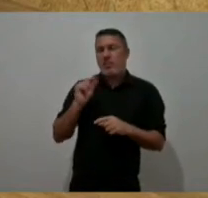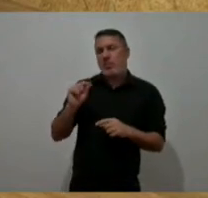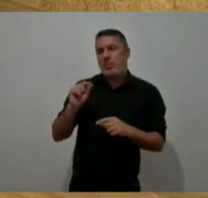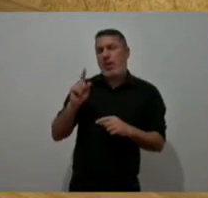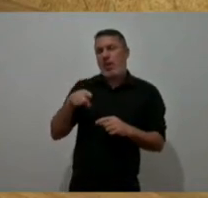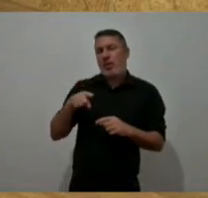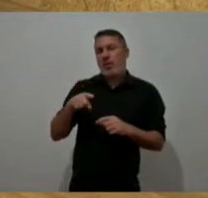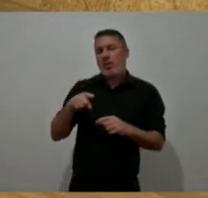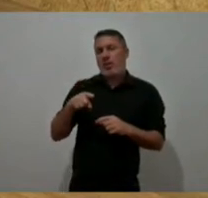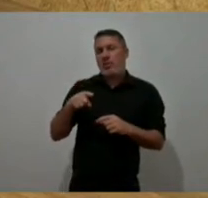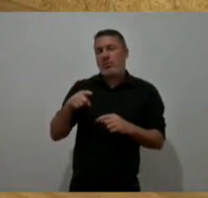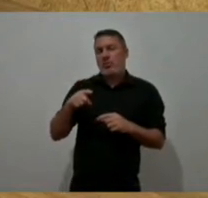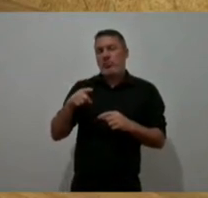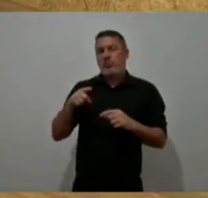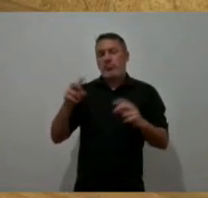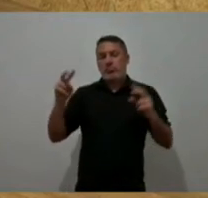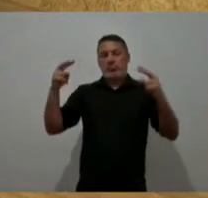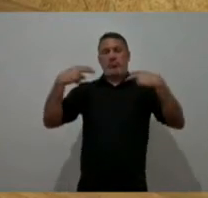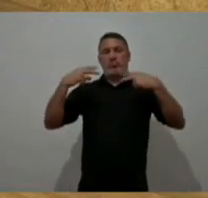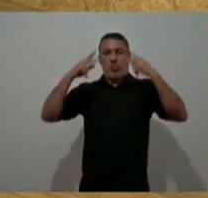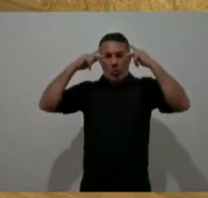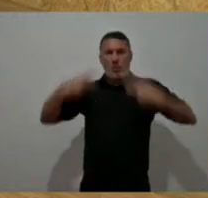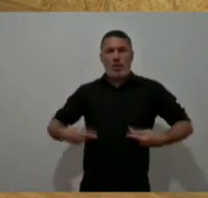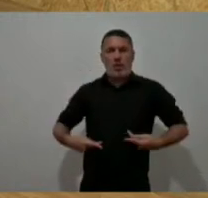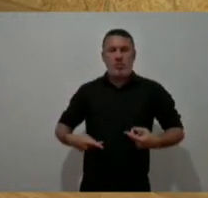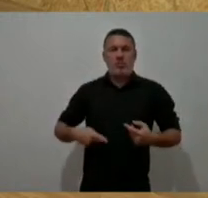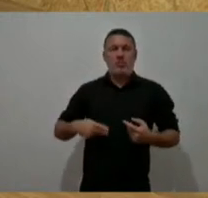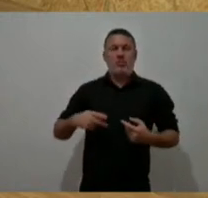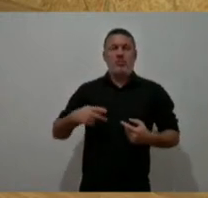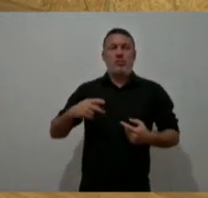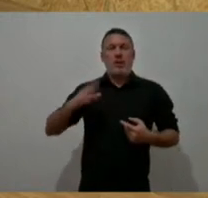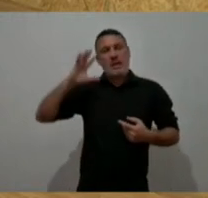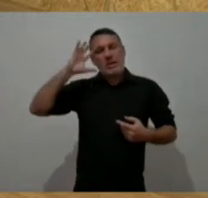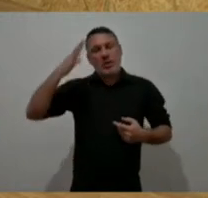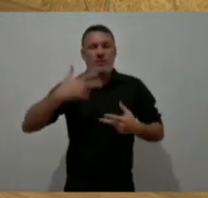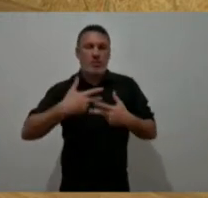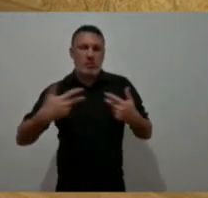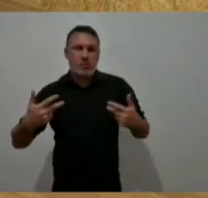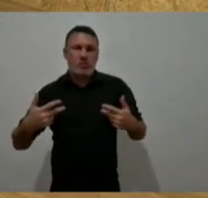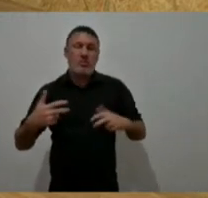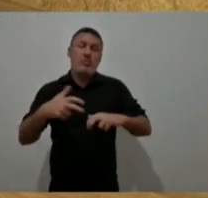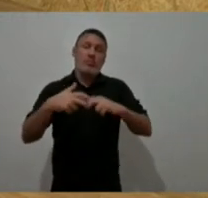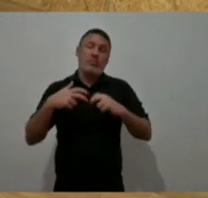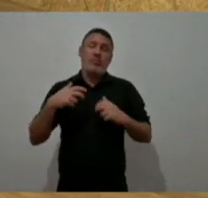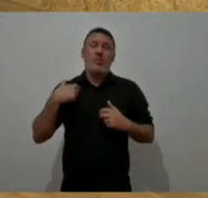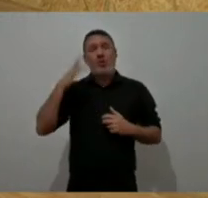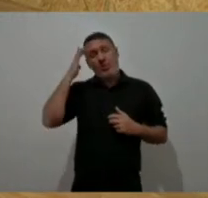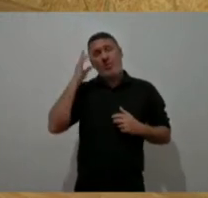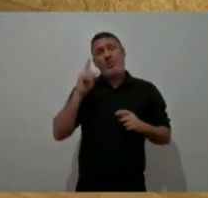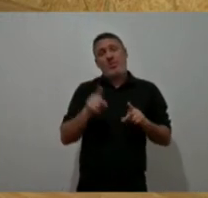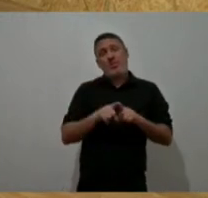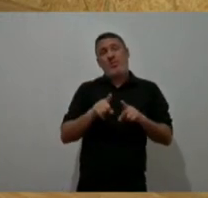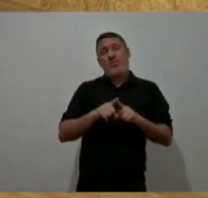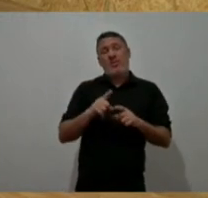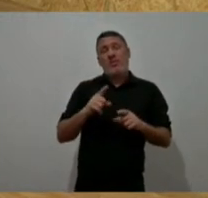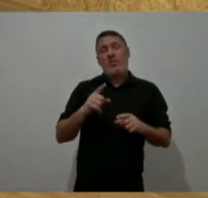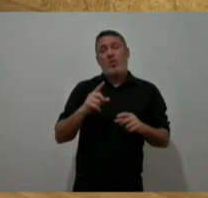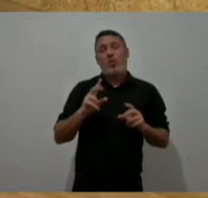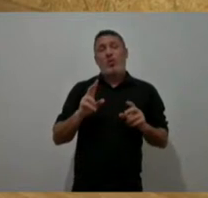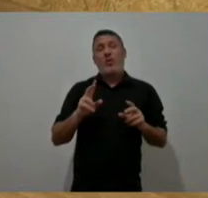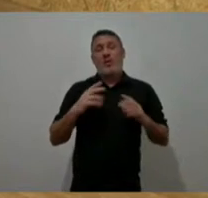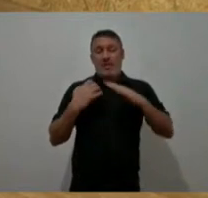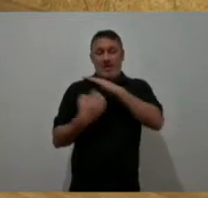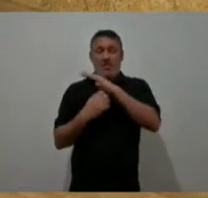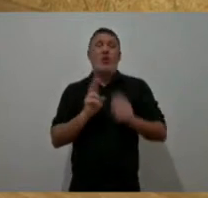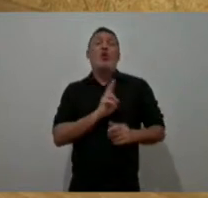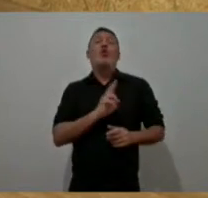floreou dentro das nossas decisões. Eu acho que muito em função do nome da companhia ser Porto Seguro, isso acaba se